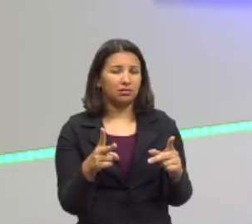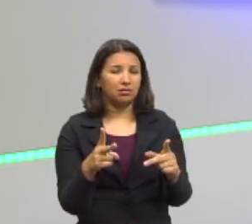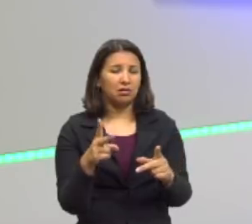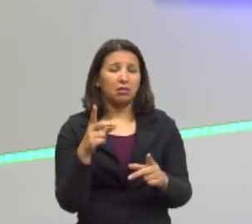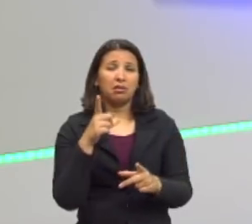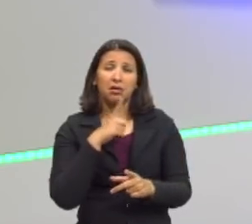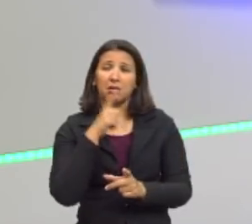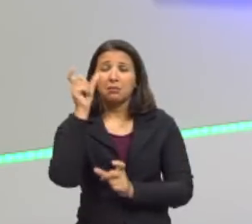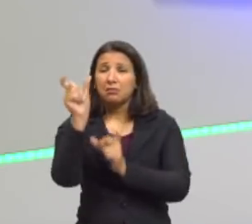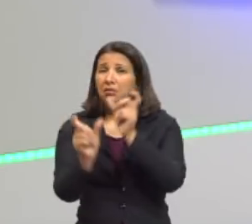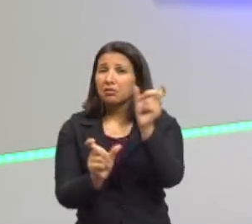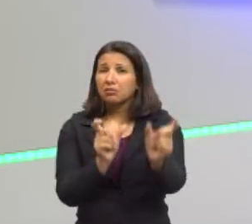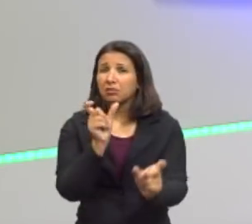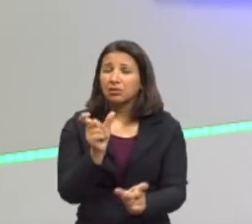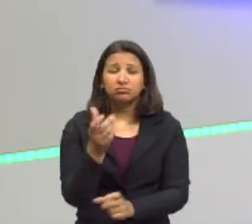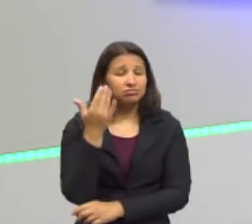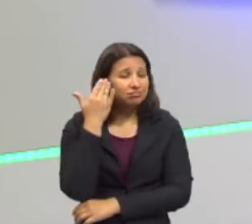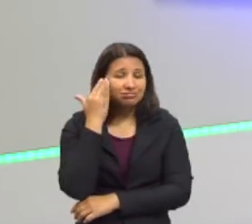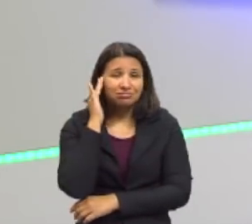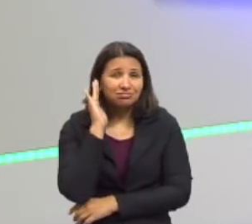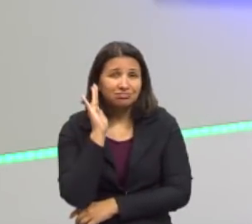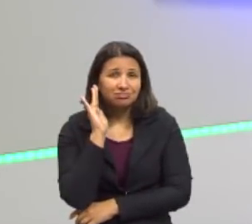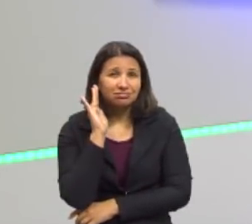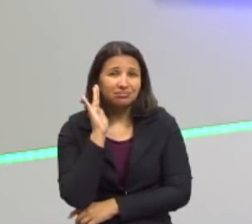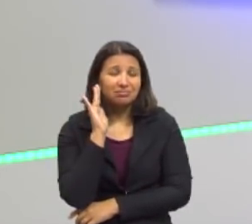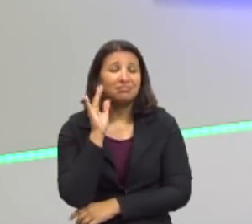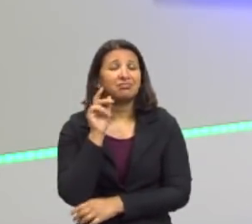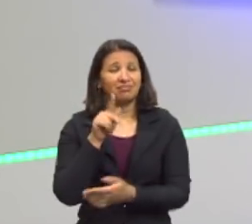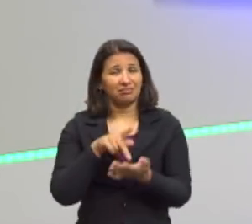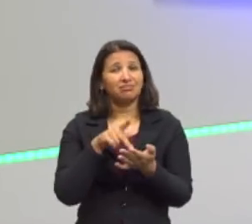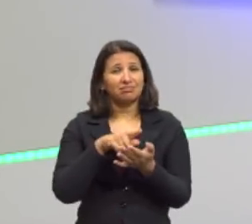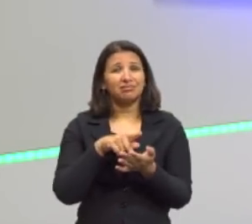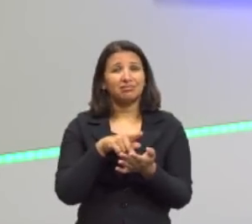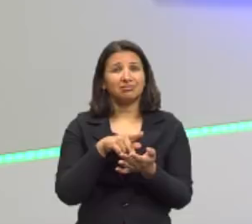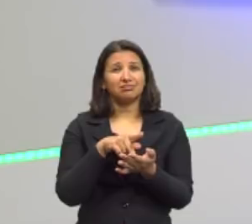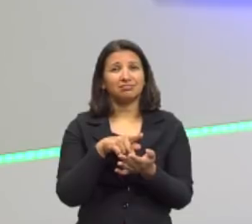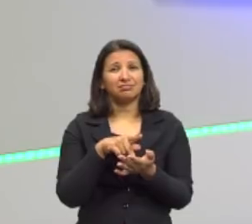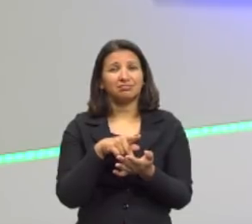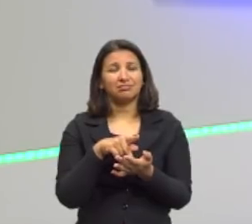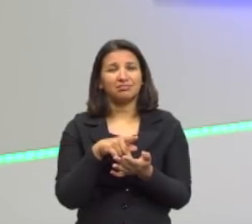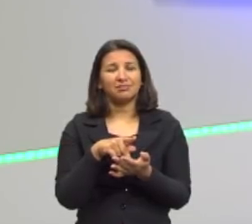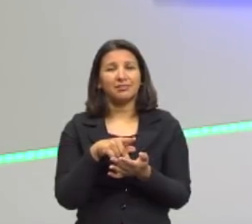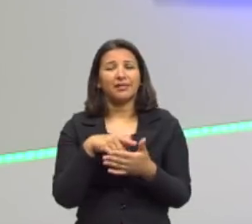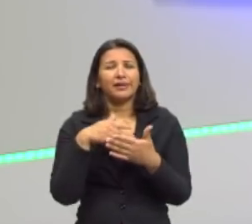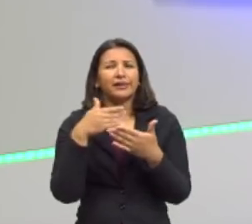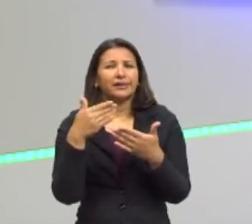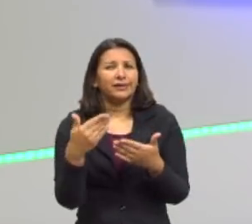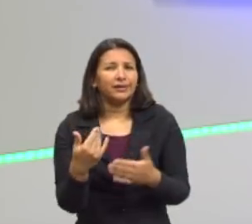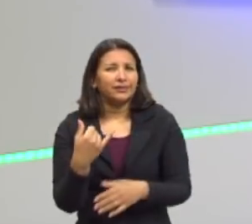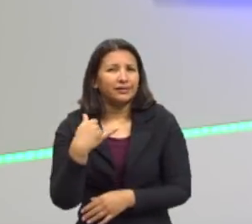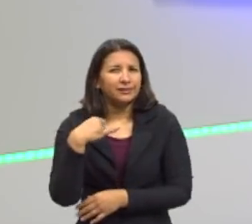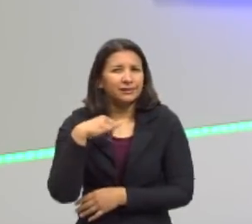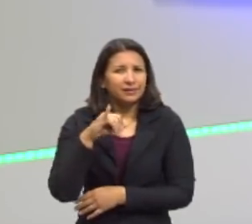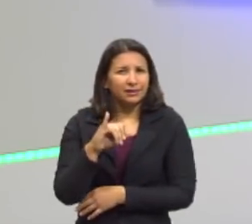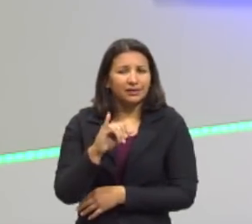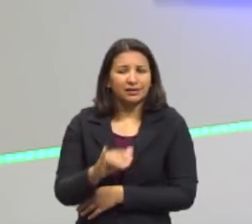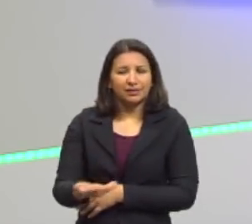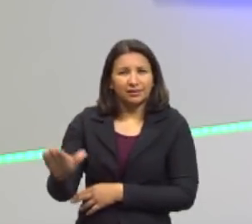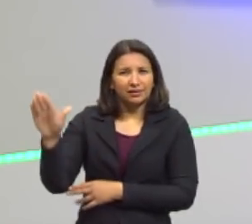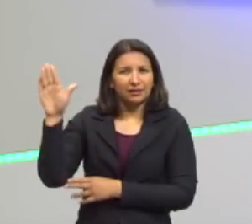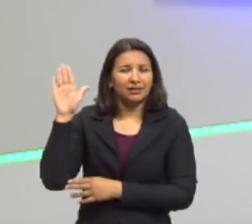dá conta, se deu conta disso, mas é assim mesmo, Então, se você levantar um braço, você vai